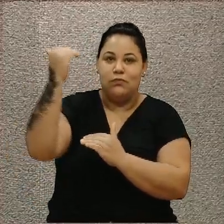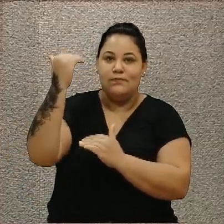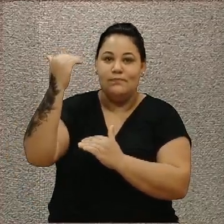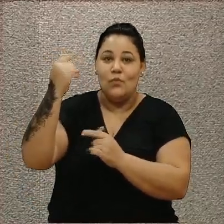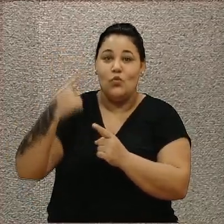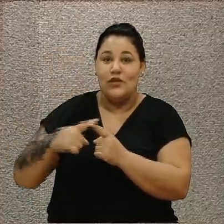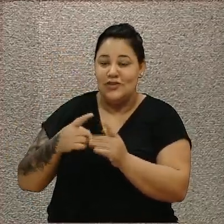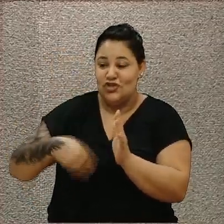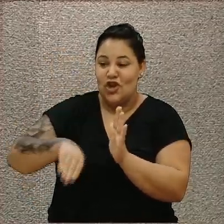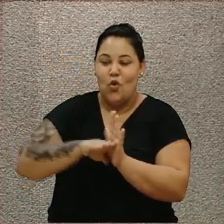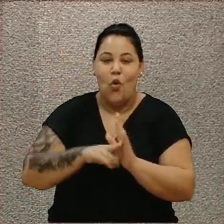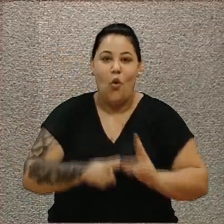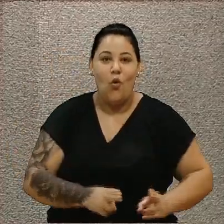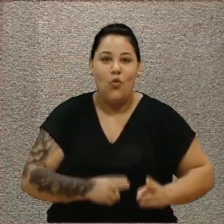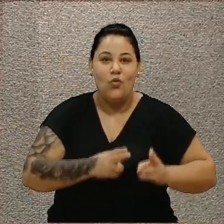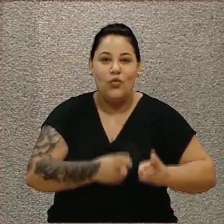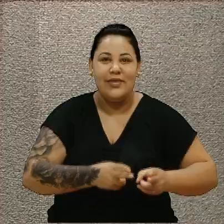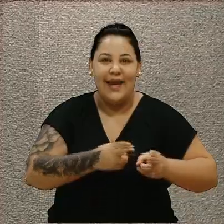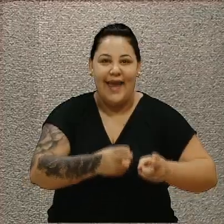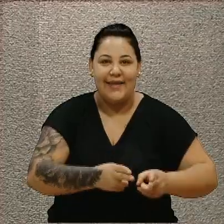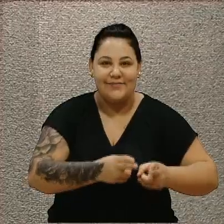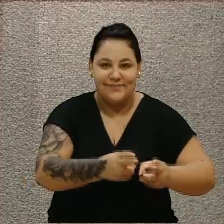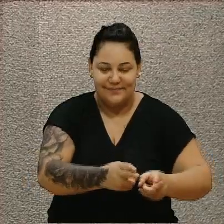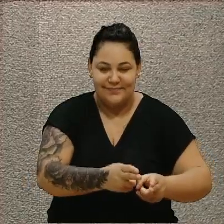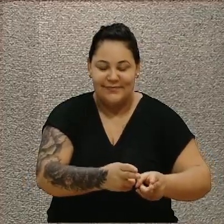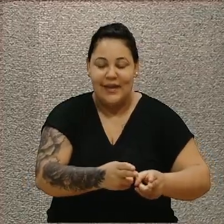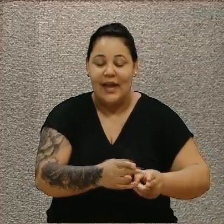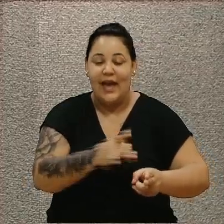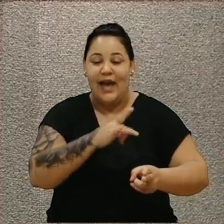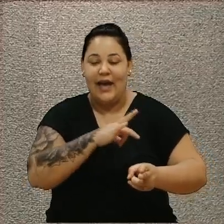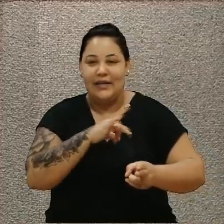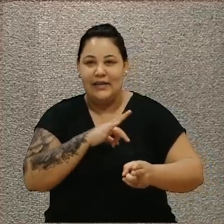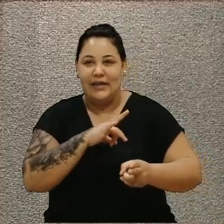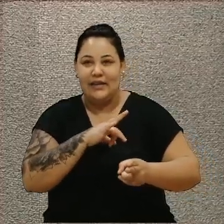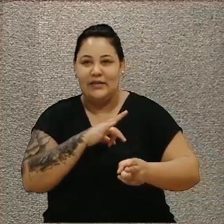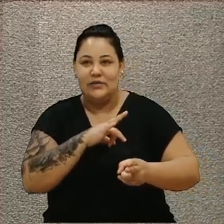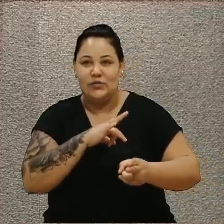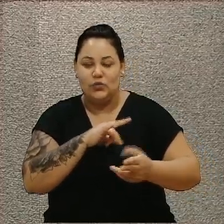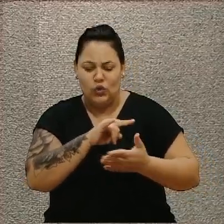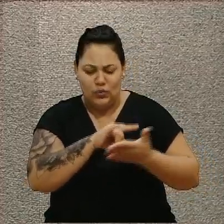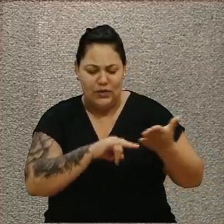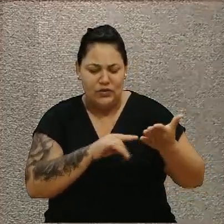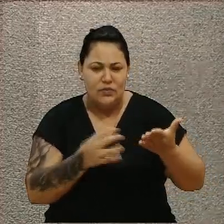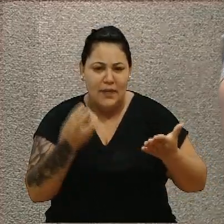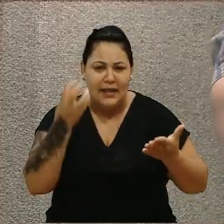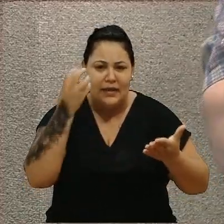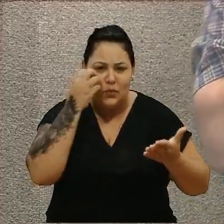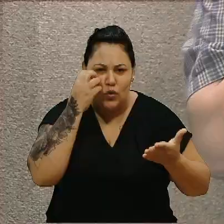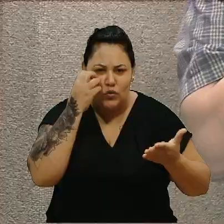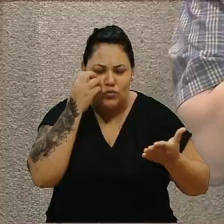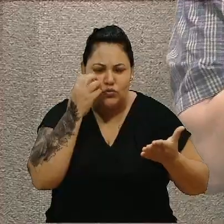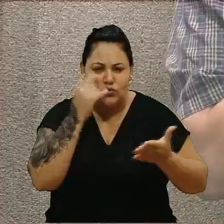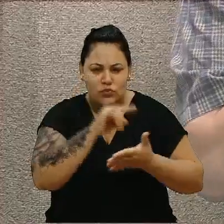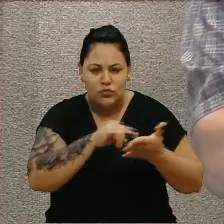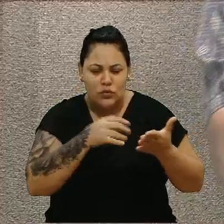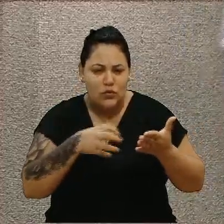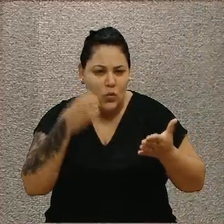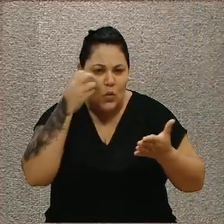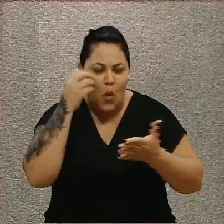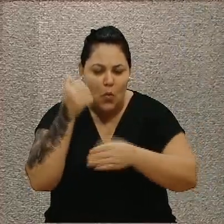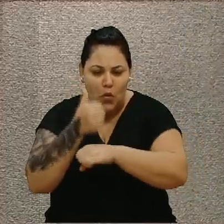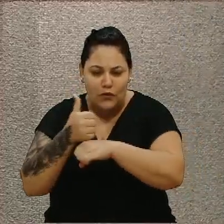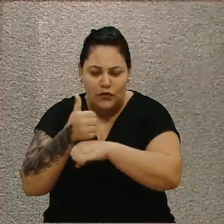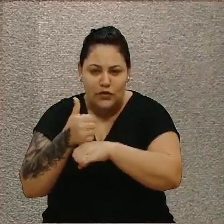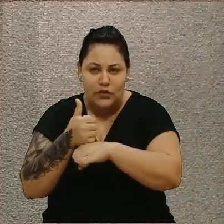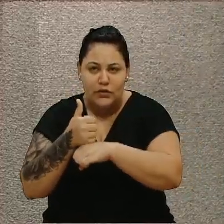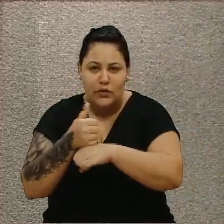trem. Aí existe um parecer do Conselho do Patrimônio Histórico, parecer de um historiador, o